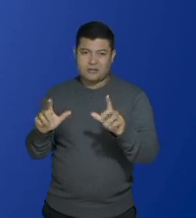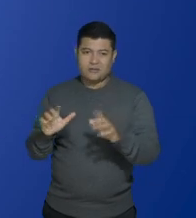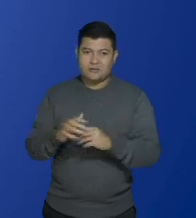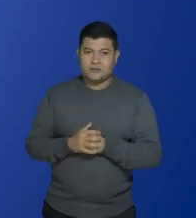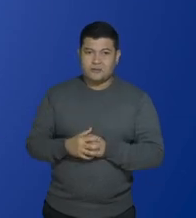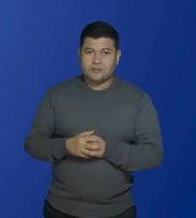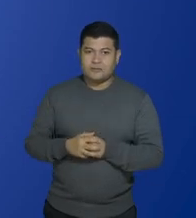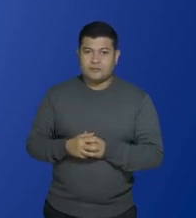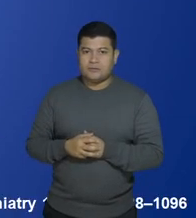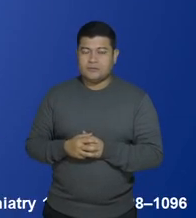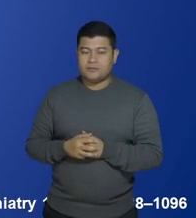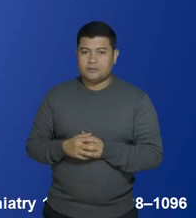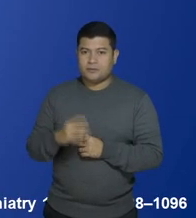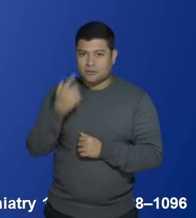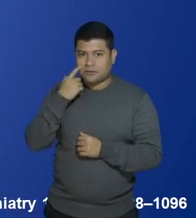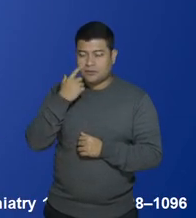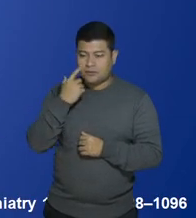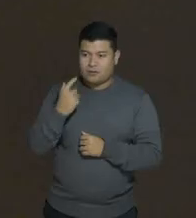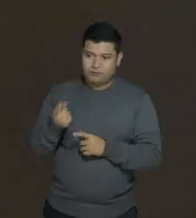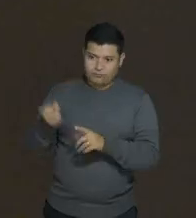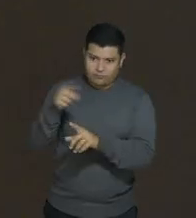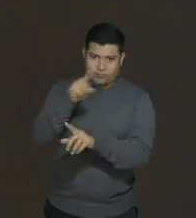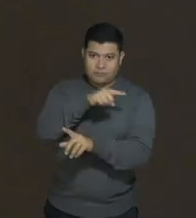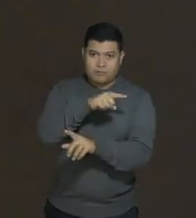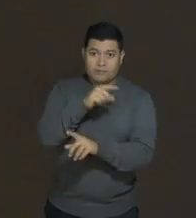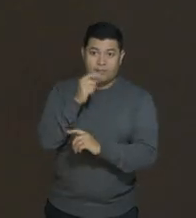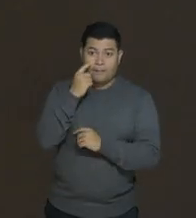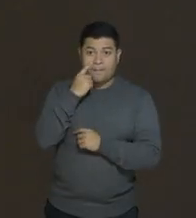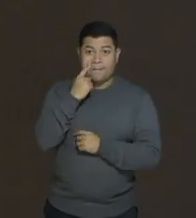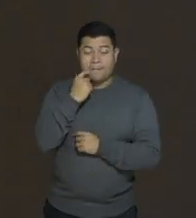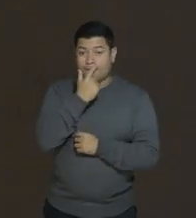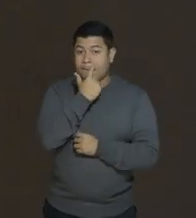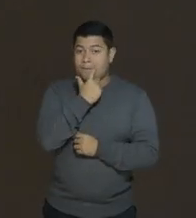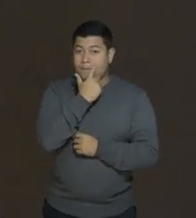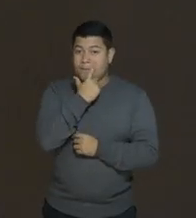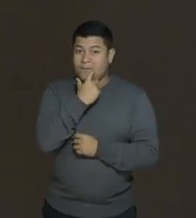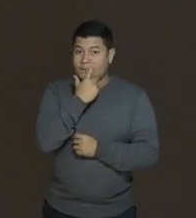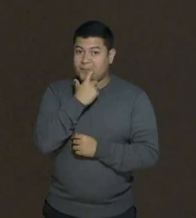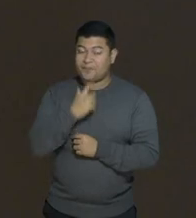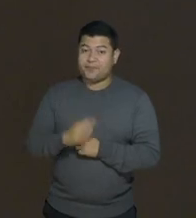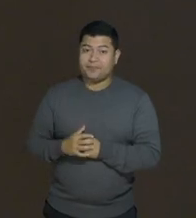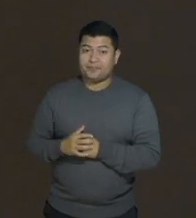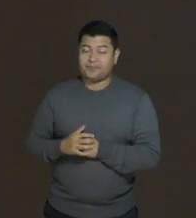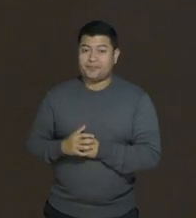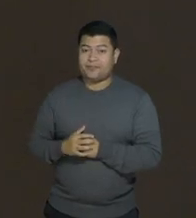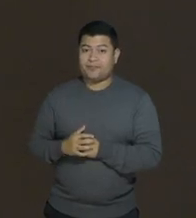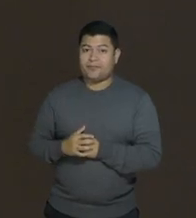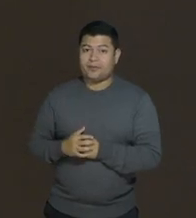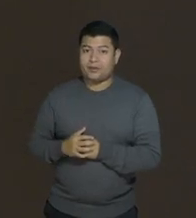Peraí, deixa eu ver uma coisa. Vou voltar aqui. Esses são os transtornos do